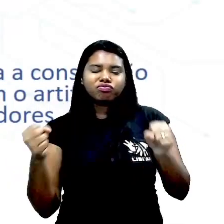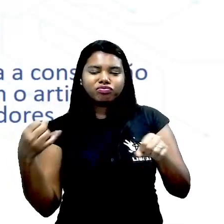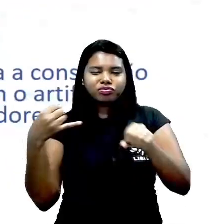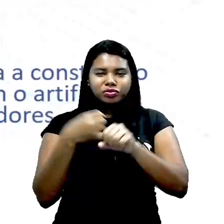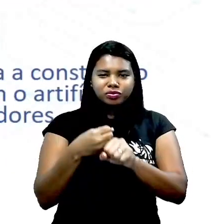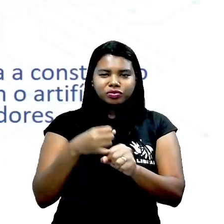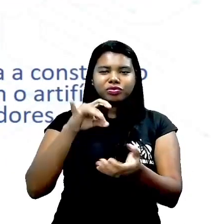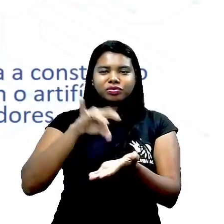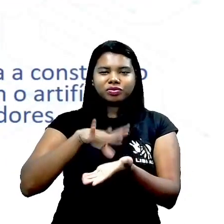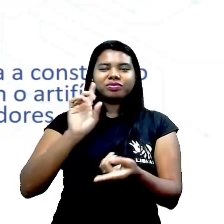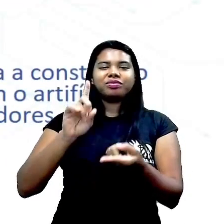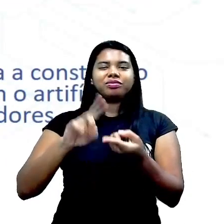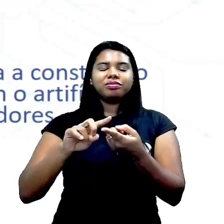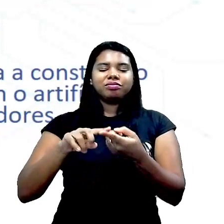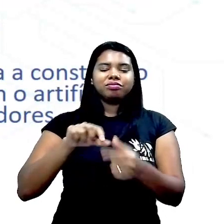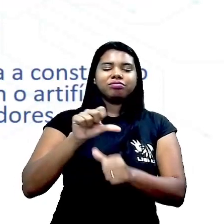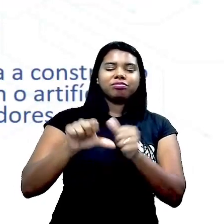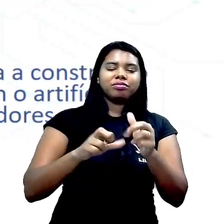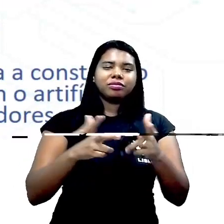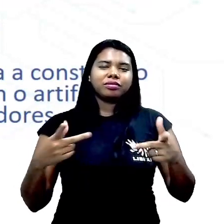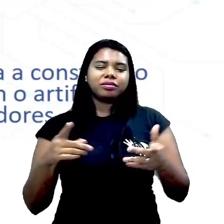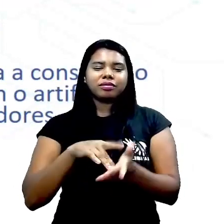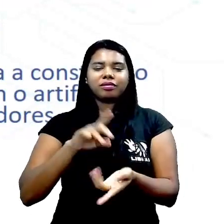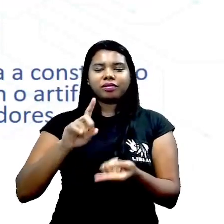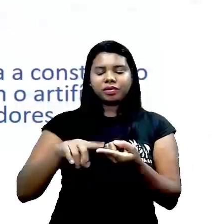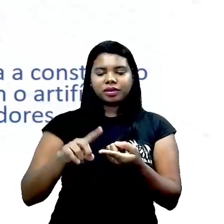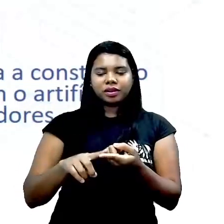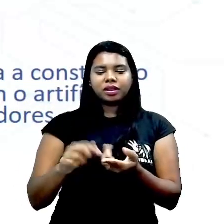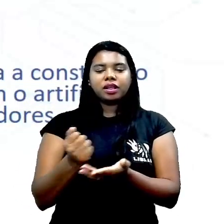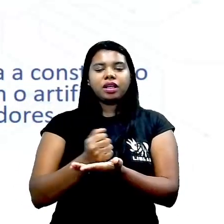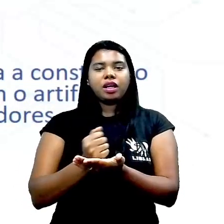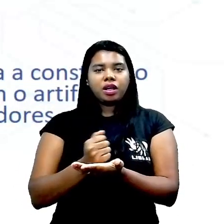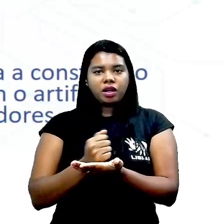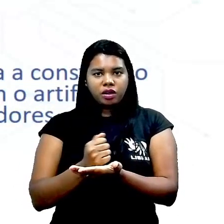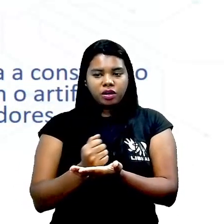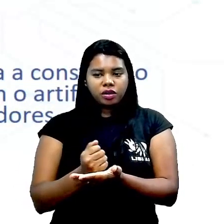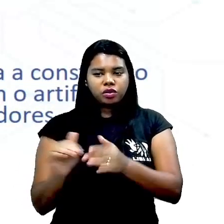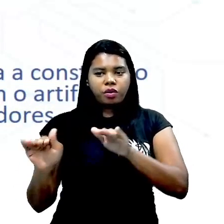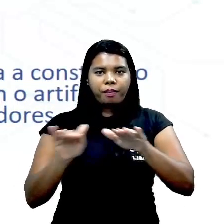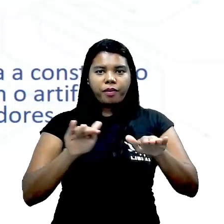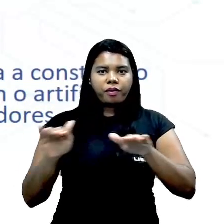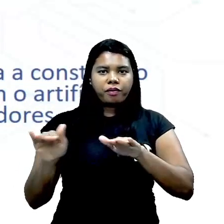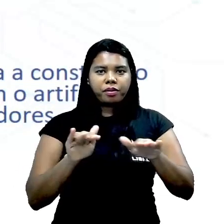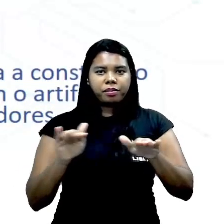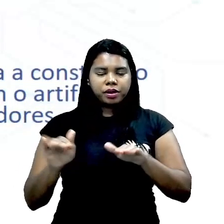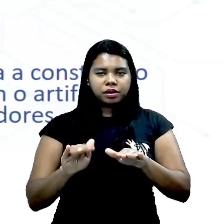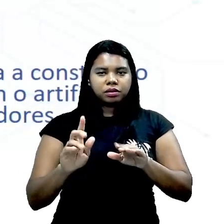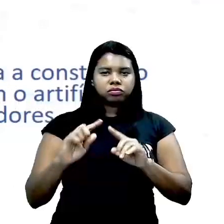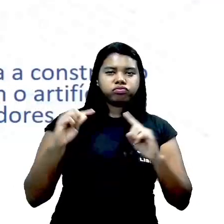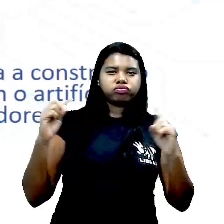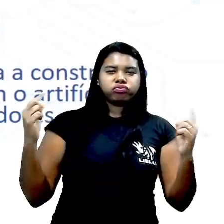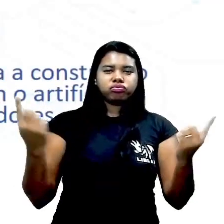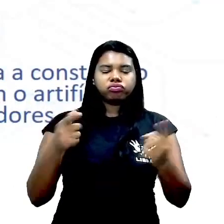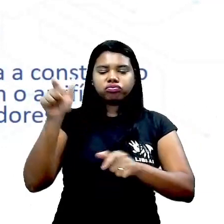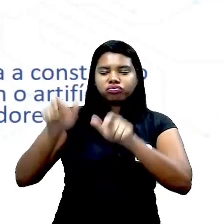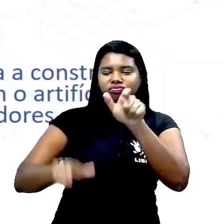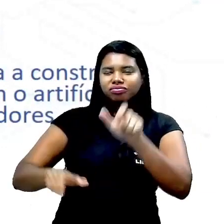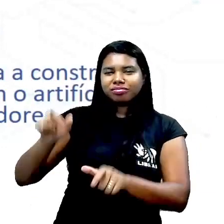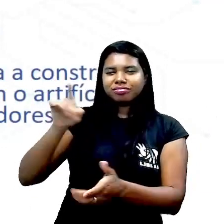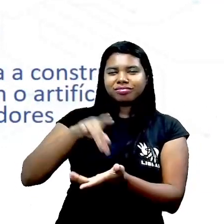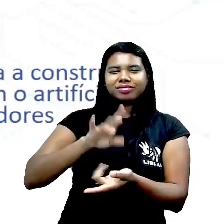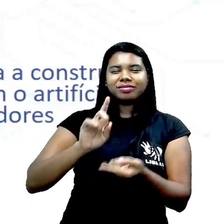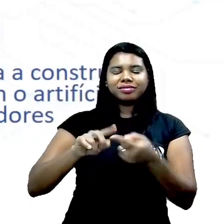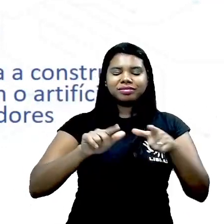integrados, onde é modelada a IA, a jogabilidade, a movimentação espacial, os personagens